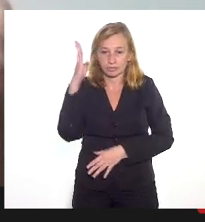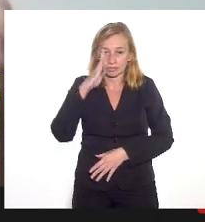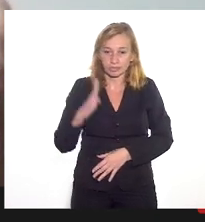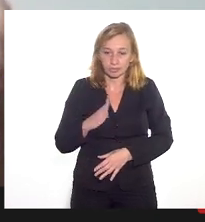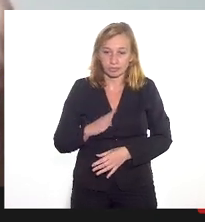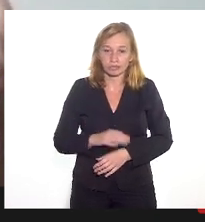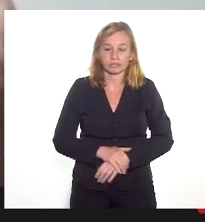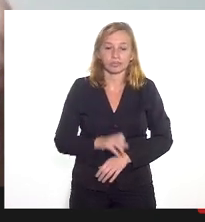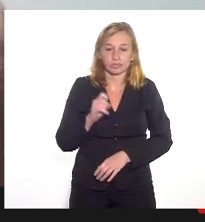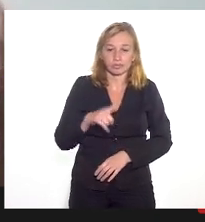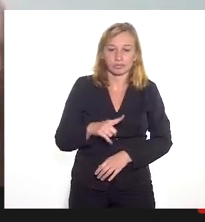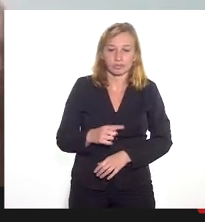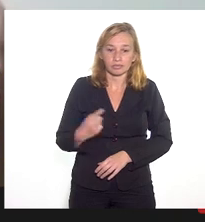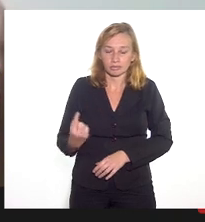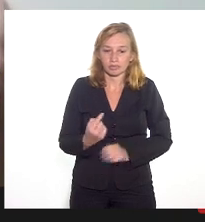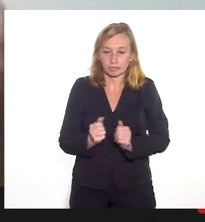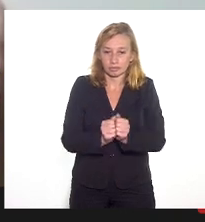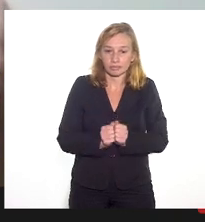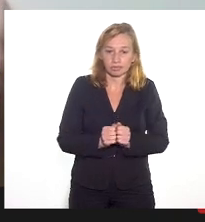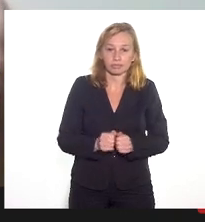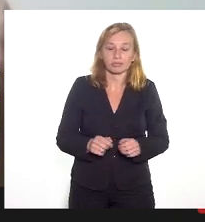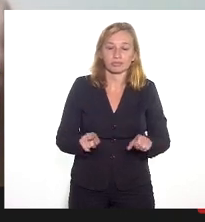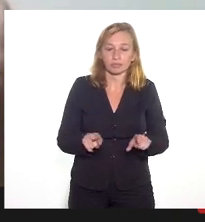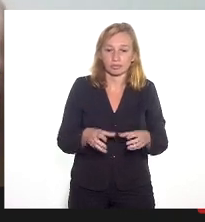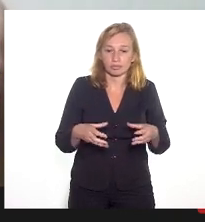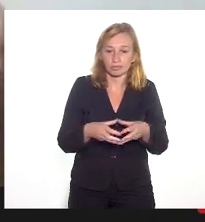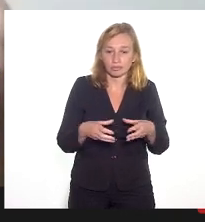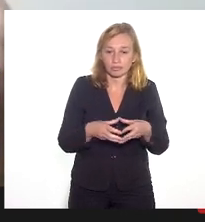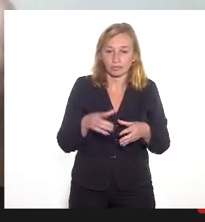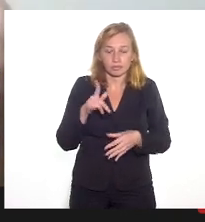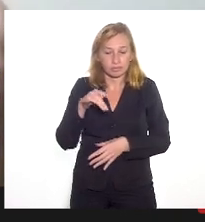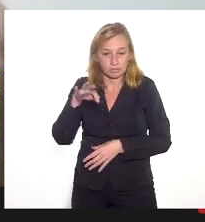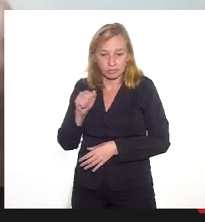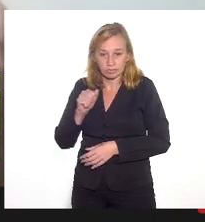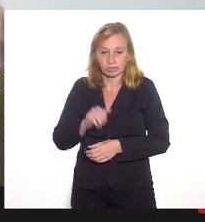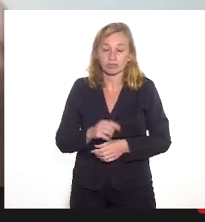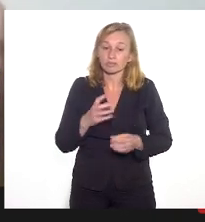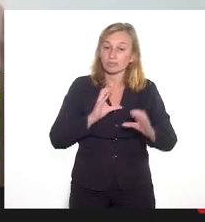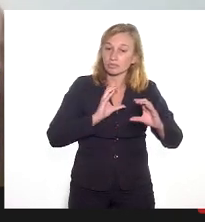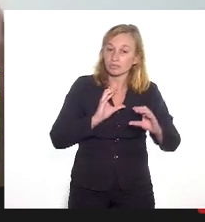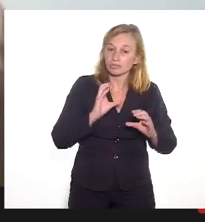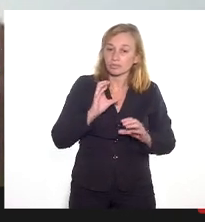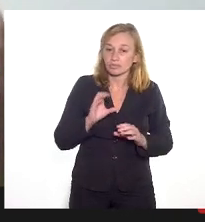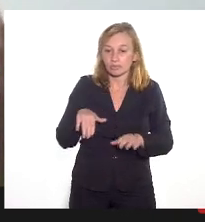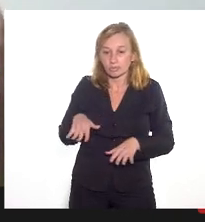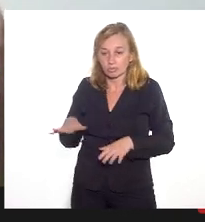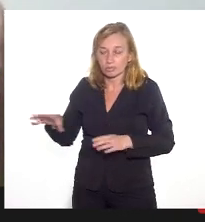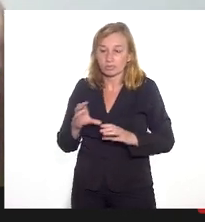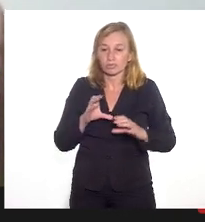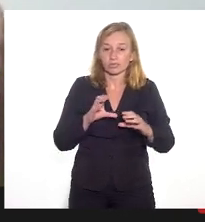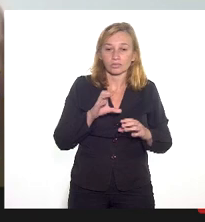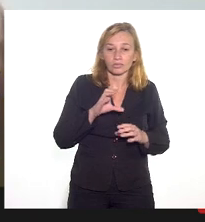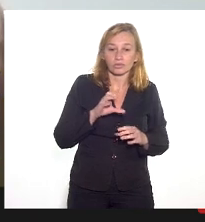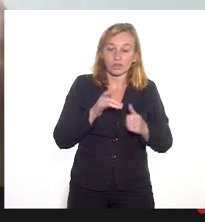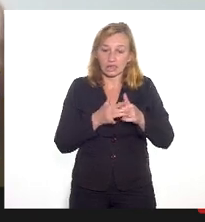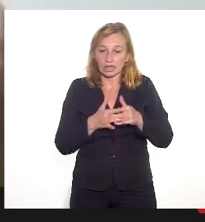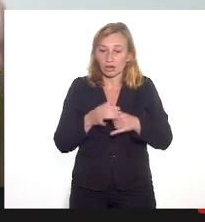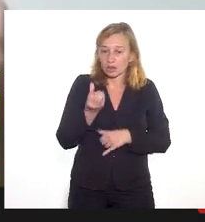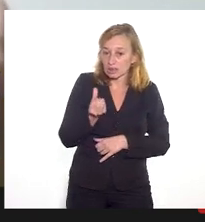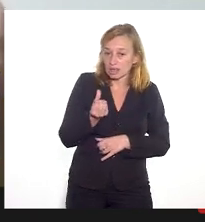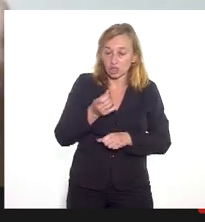uma produtora com a gente, nós temos um pequeno programa na comunitária, no Canal 6, no Rio, que a gente